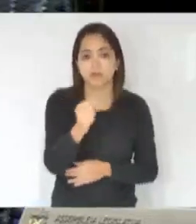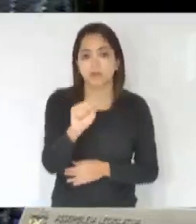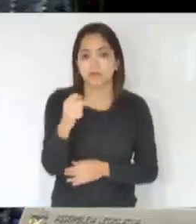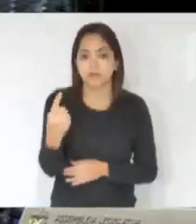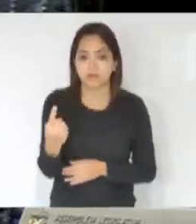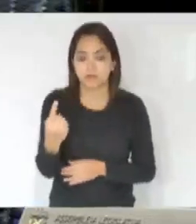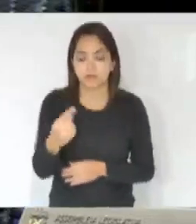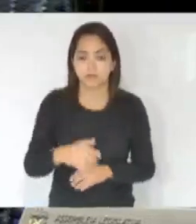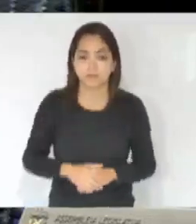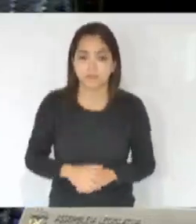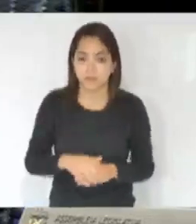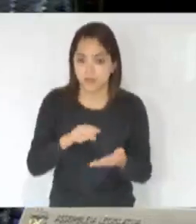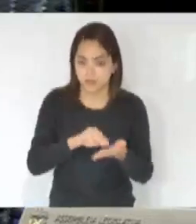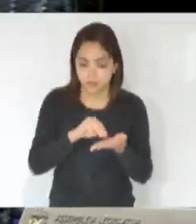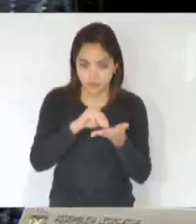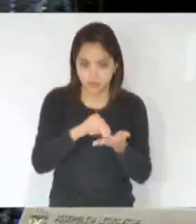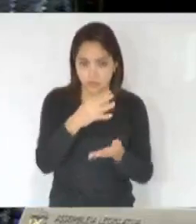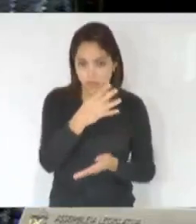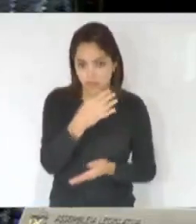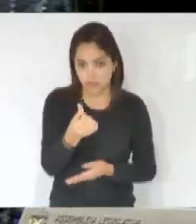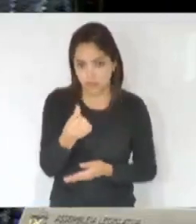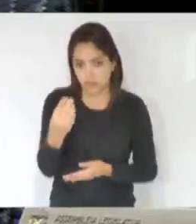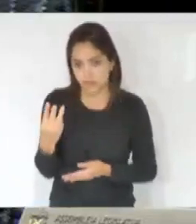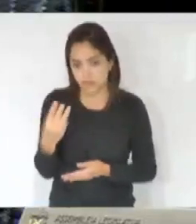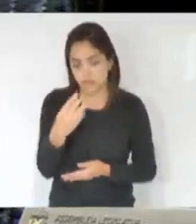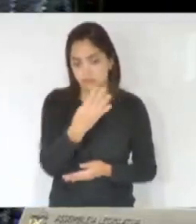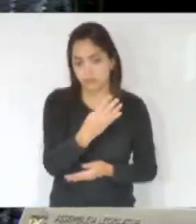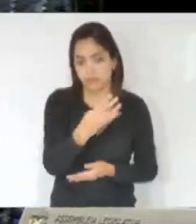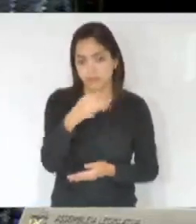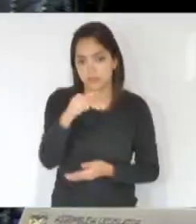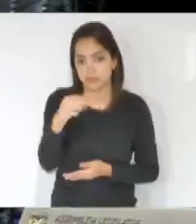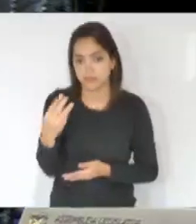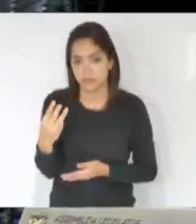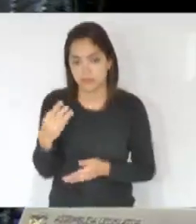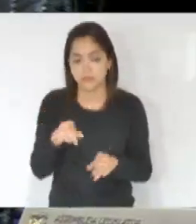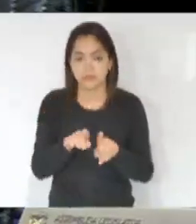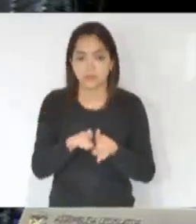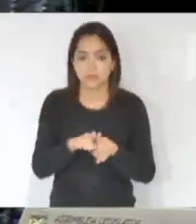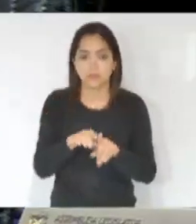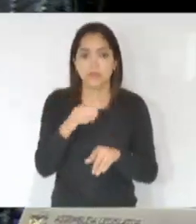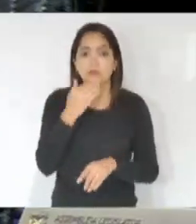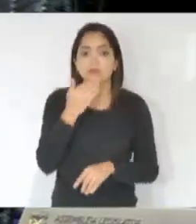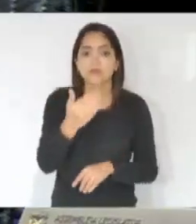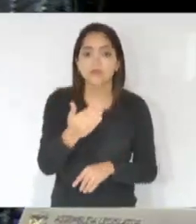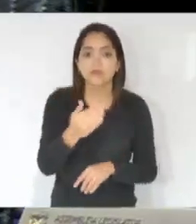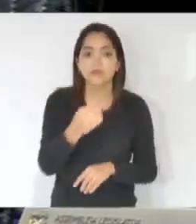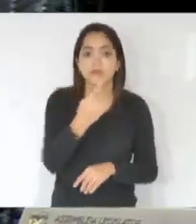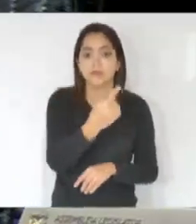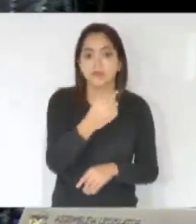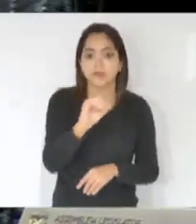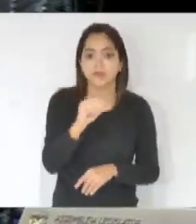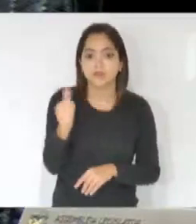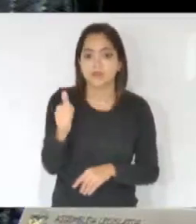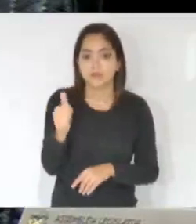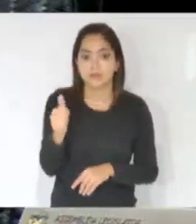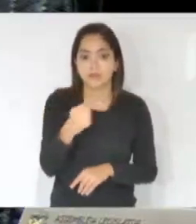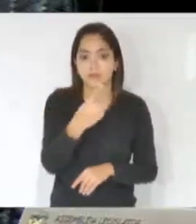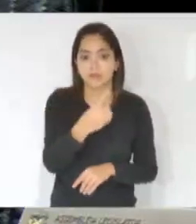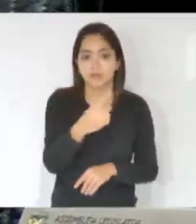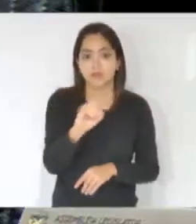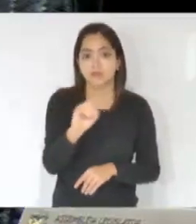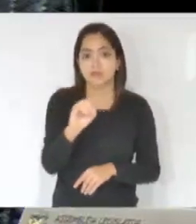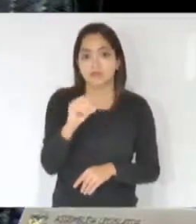481/490/2019, as moções número 463 a 473/2019. Bem como os requerimentos número 1211, 1239,